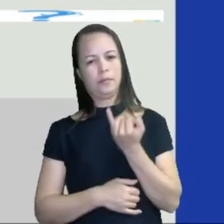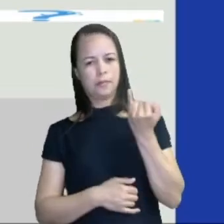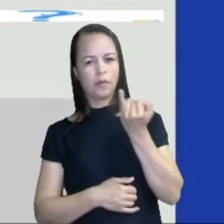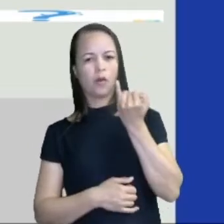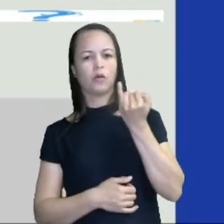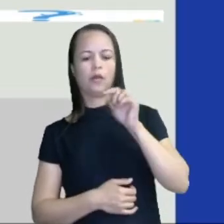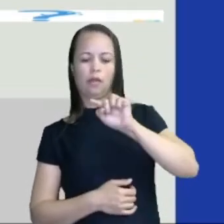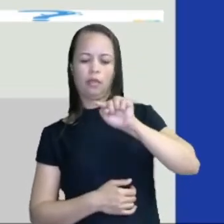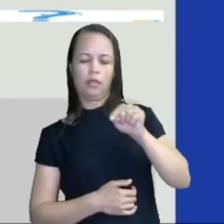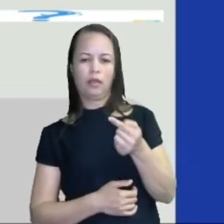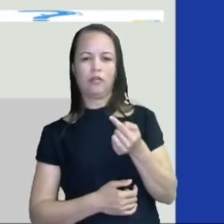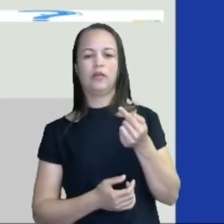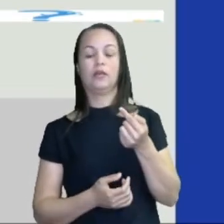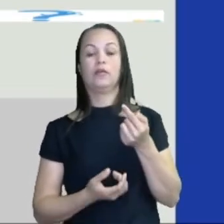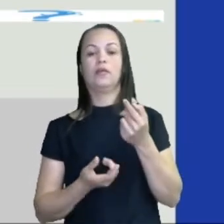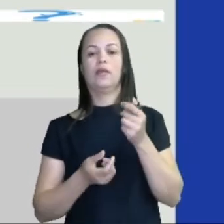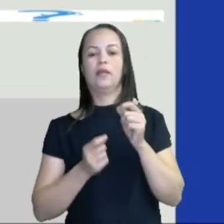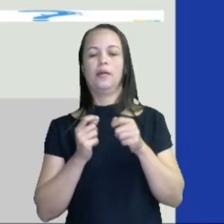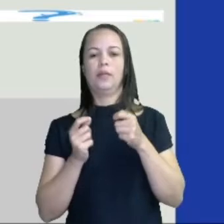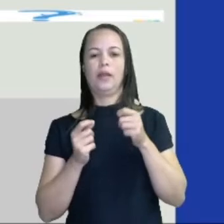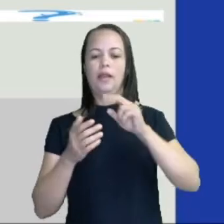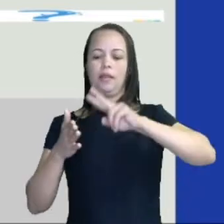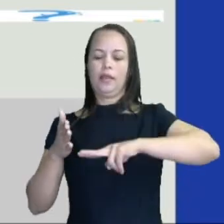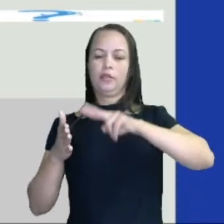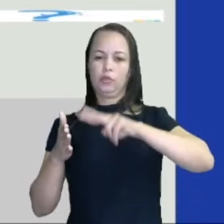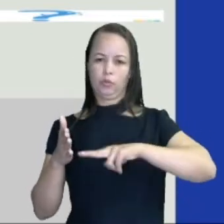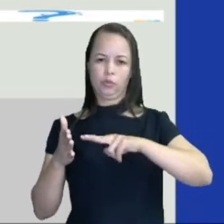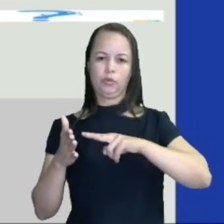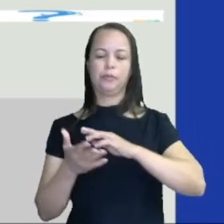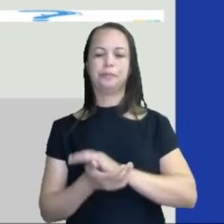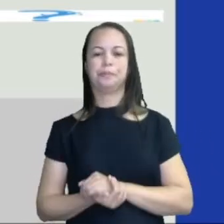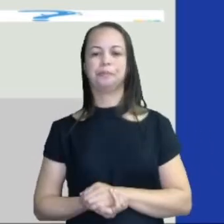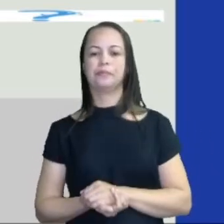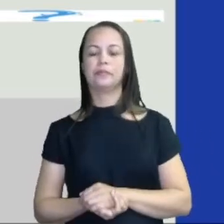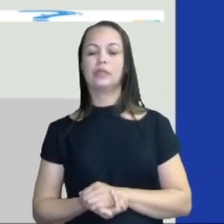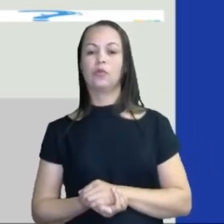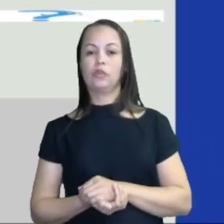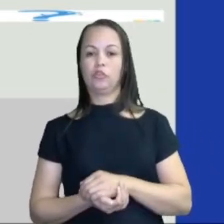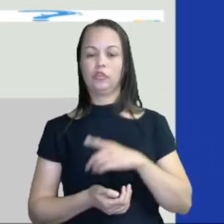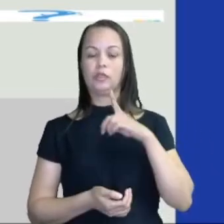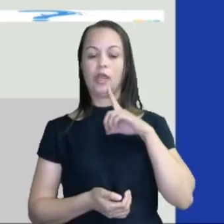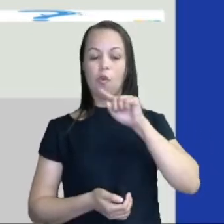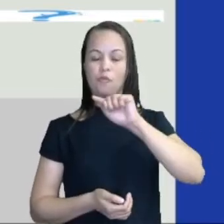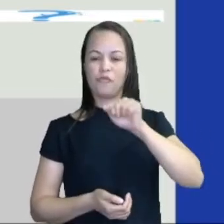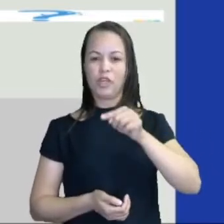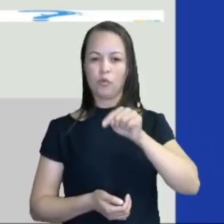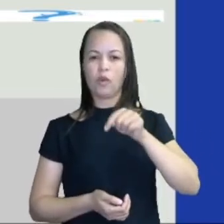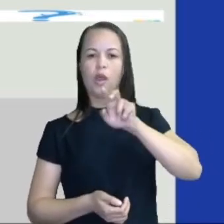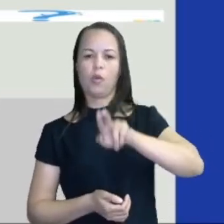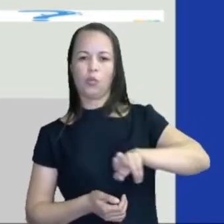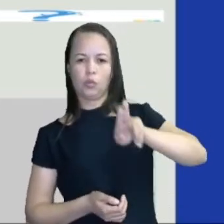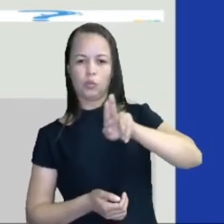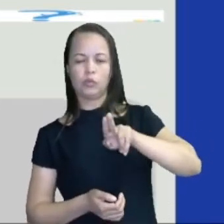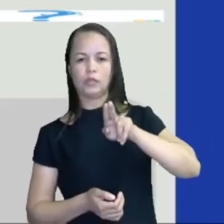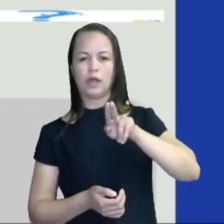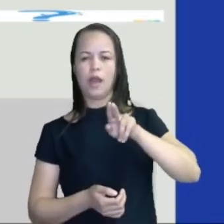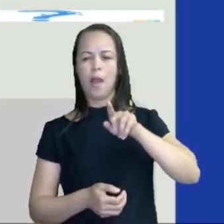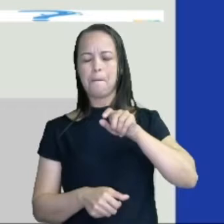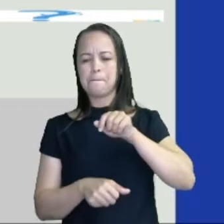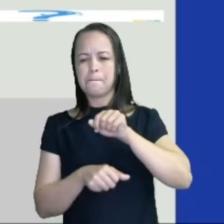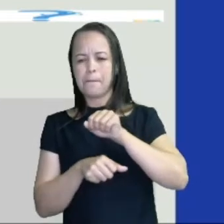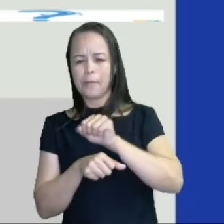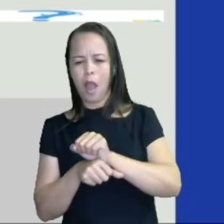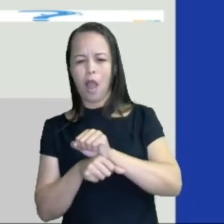importante para a gente, para a leitura da gente. E quando a gente vê uma vírgula, a gente usa aquela pausa,